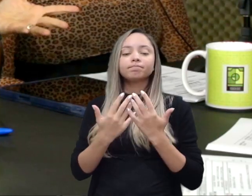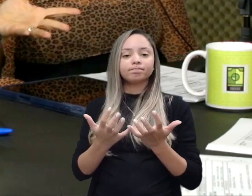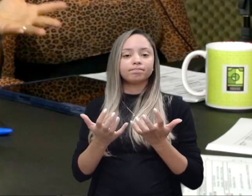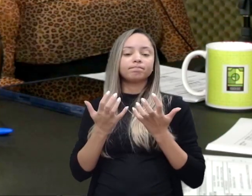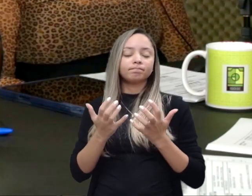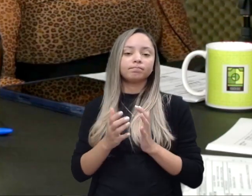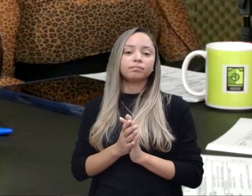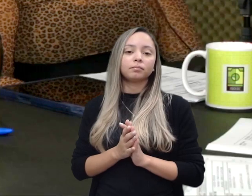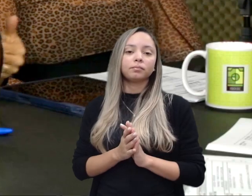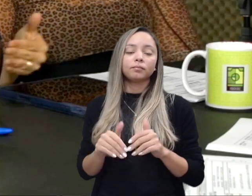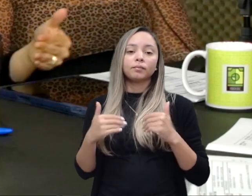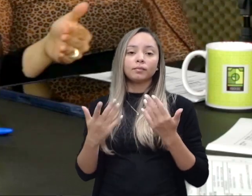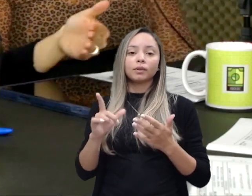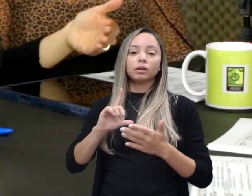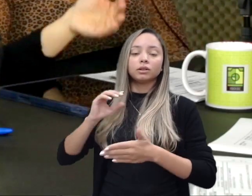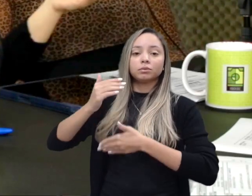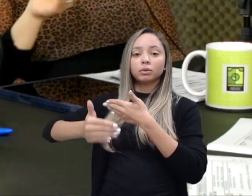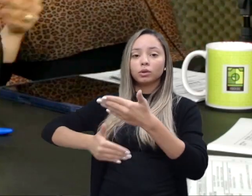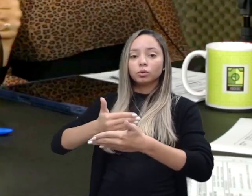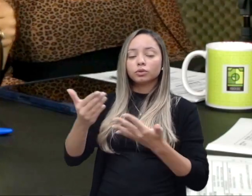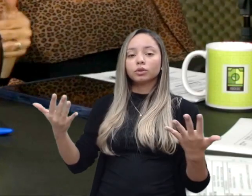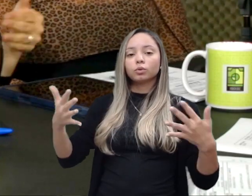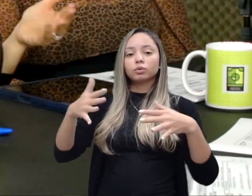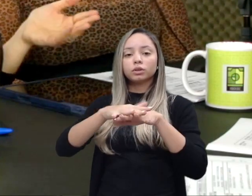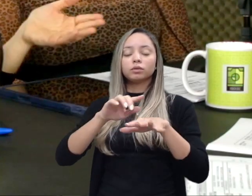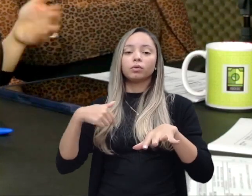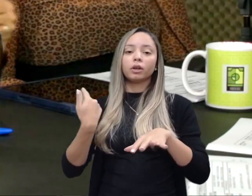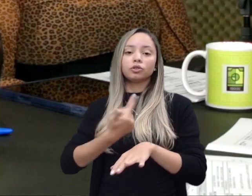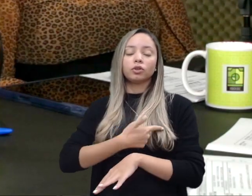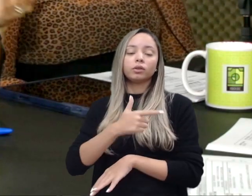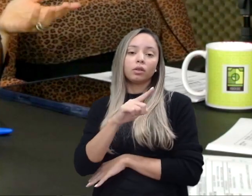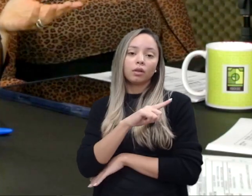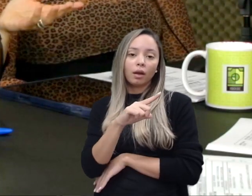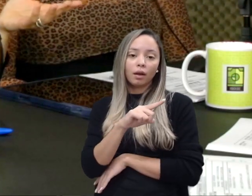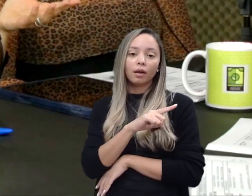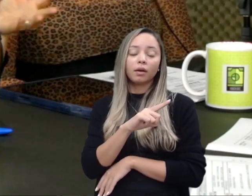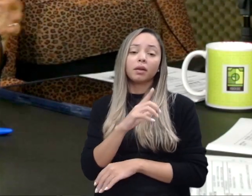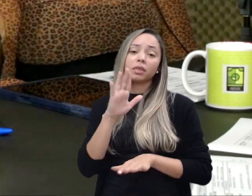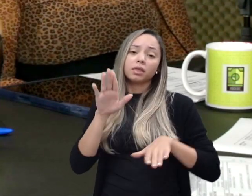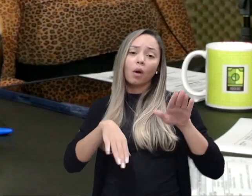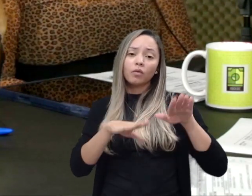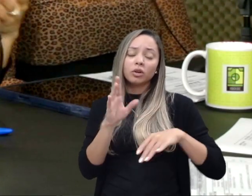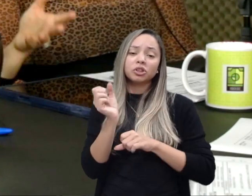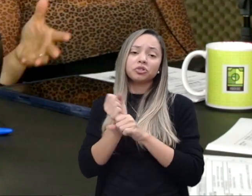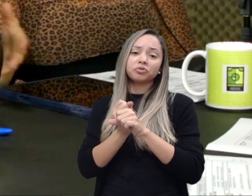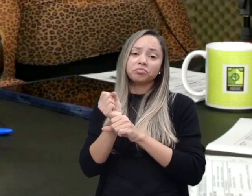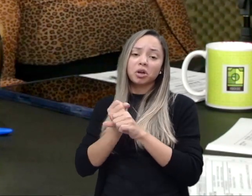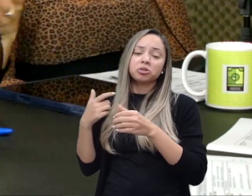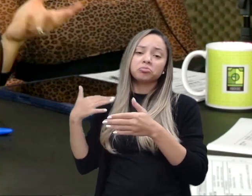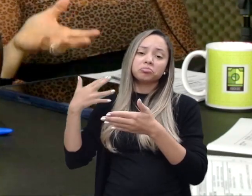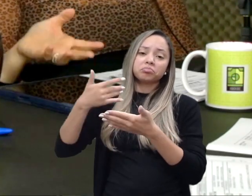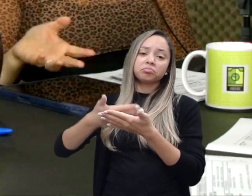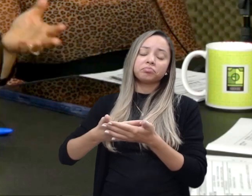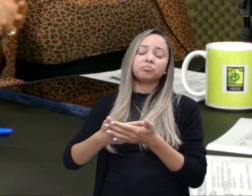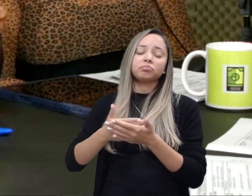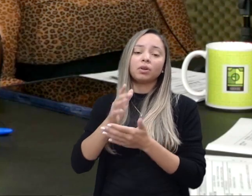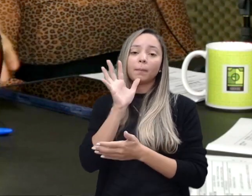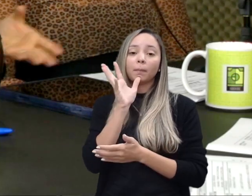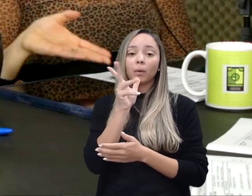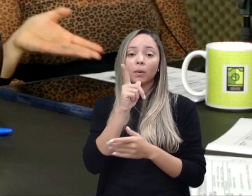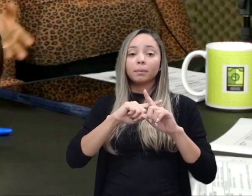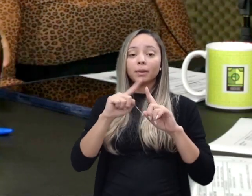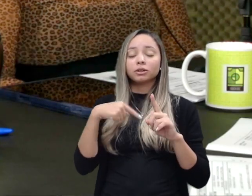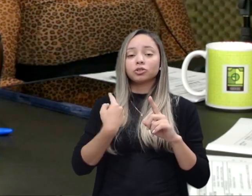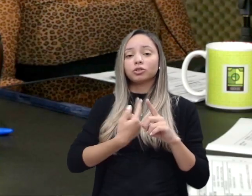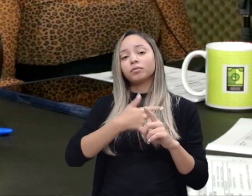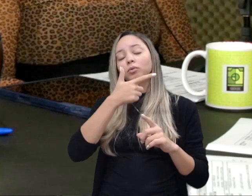sabe, nesse percurso inclusivo que a gente tem percorrido e que talvez demore alguns anos, mas a gente consiga somar esforços, fazer essa interface